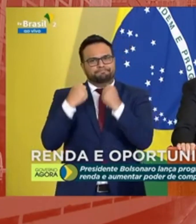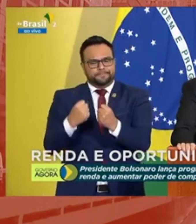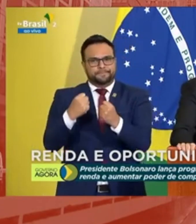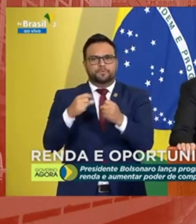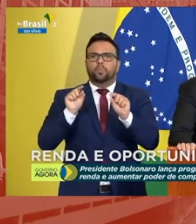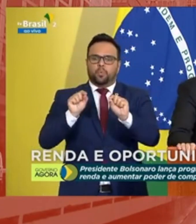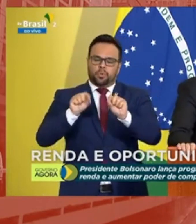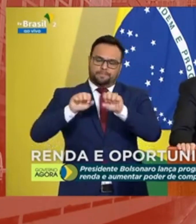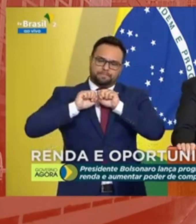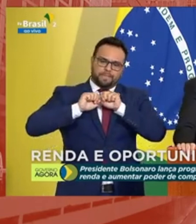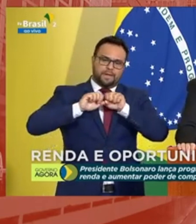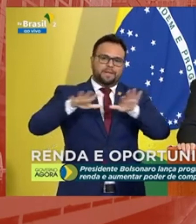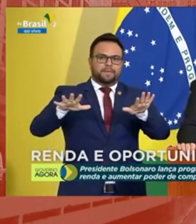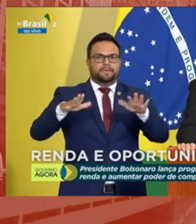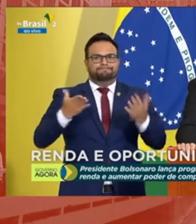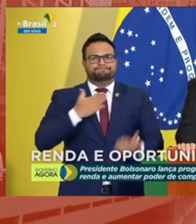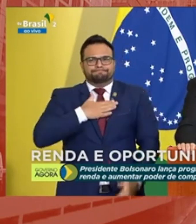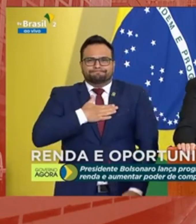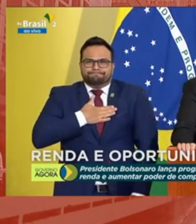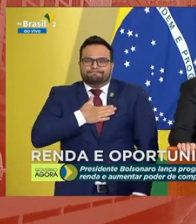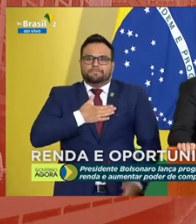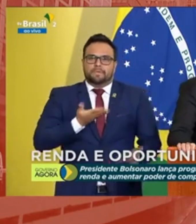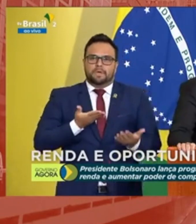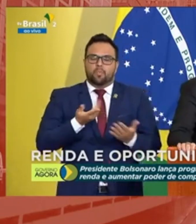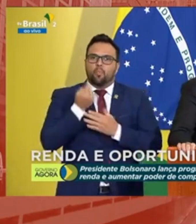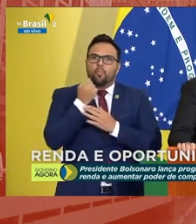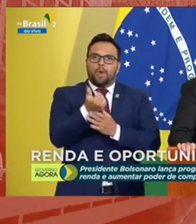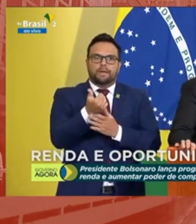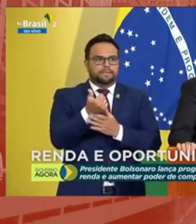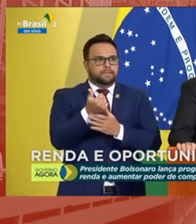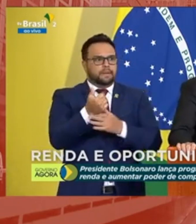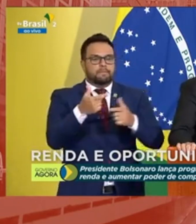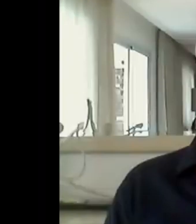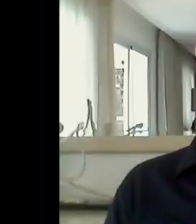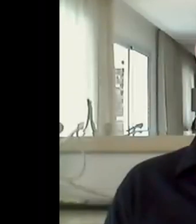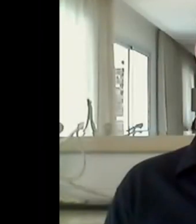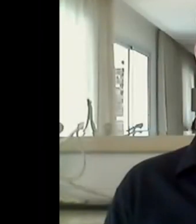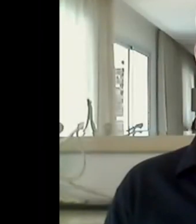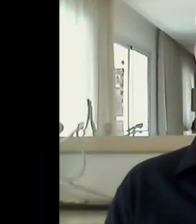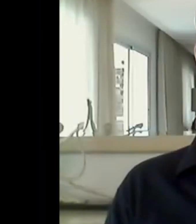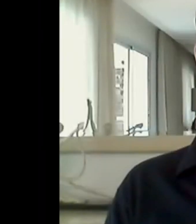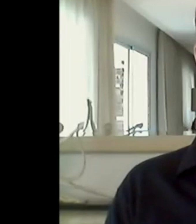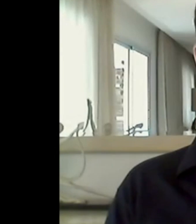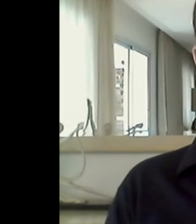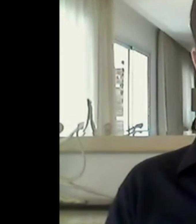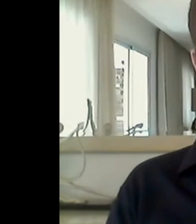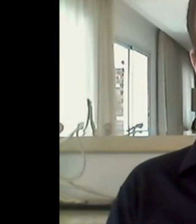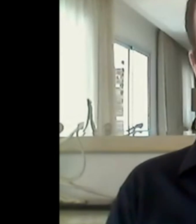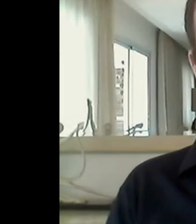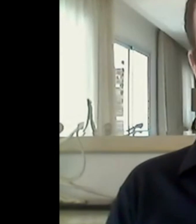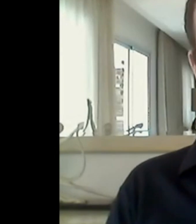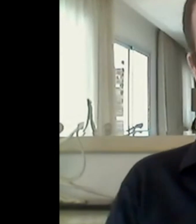teve nenhuma dimensão de estatismo para todos os efeitos agora né como é que isso qual que vai ser